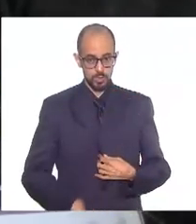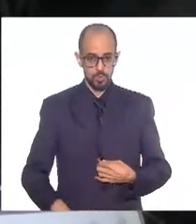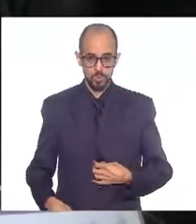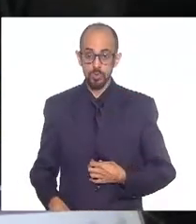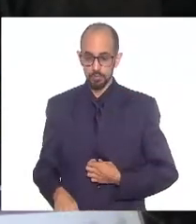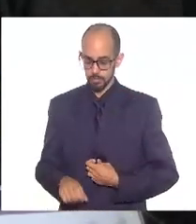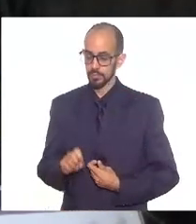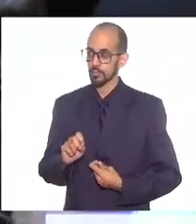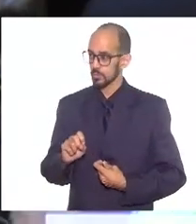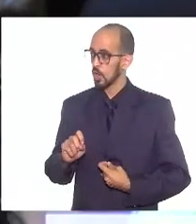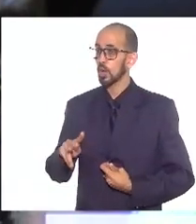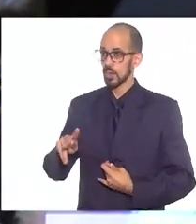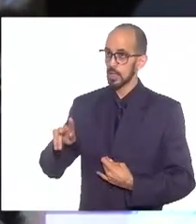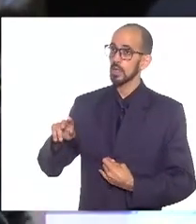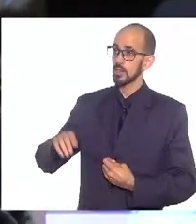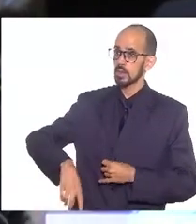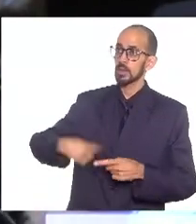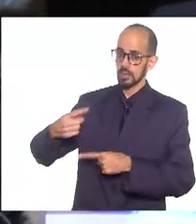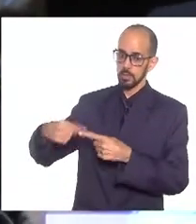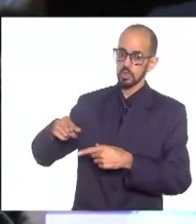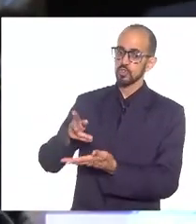depois.